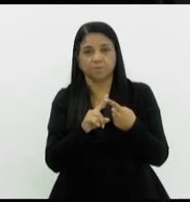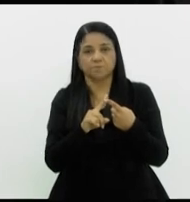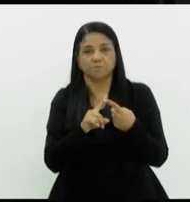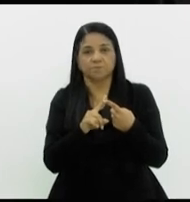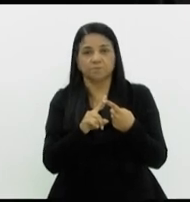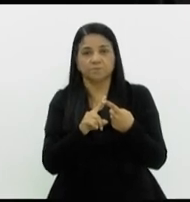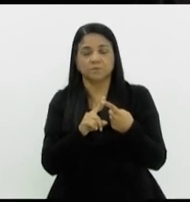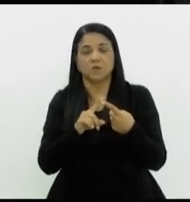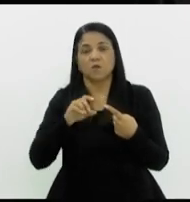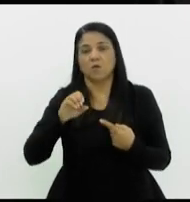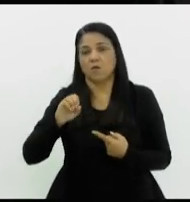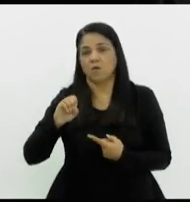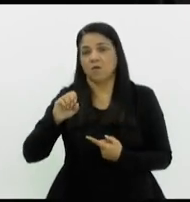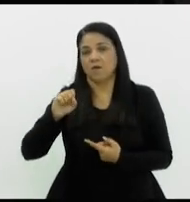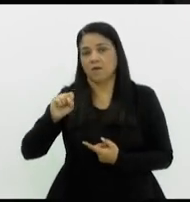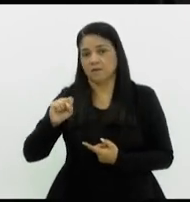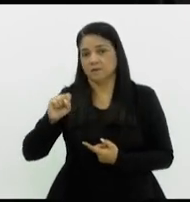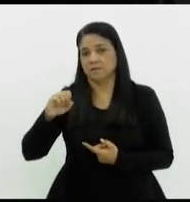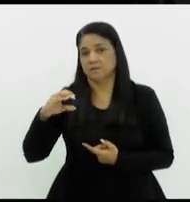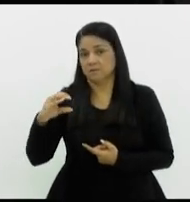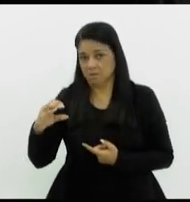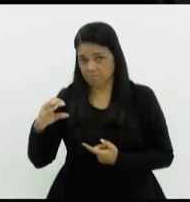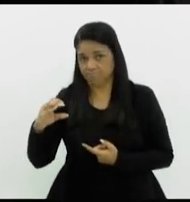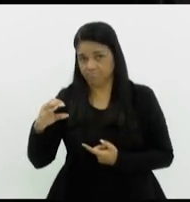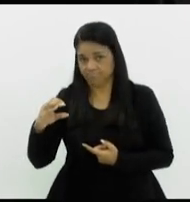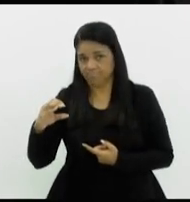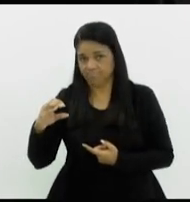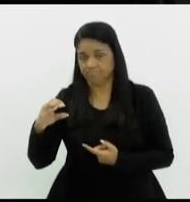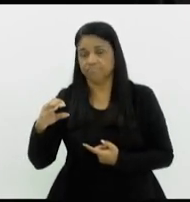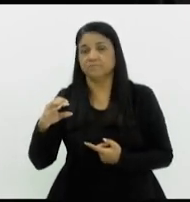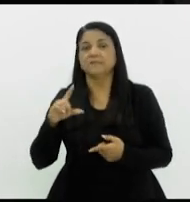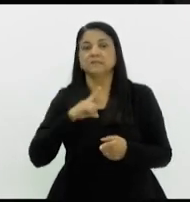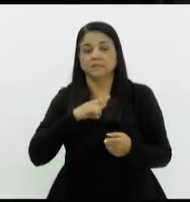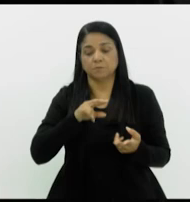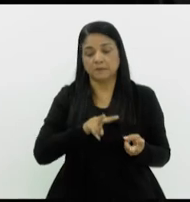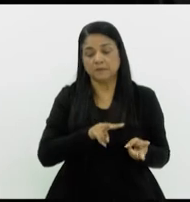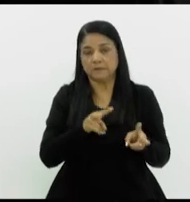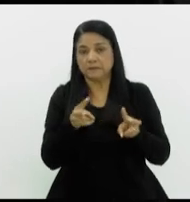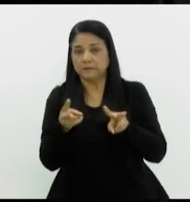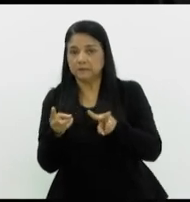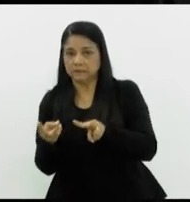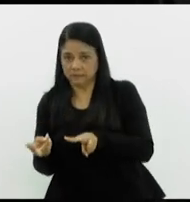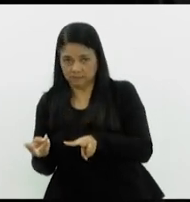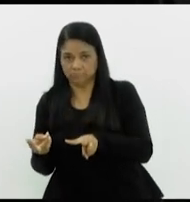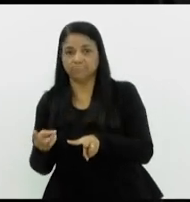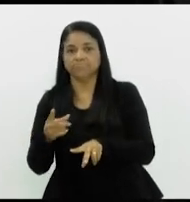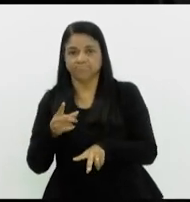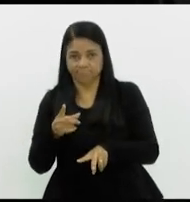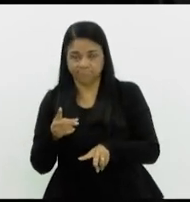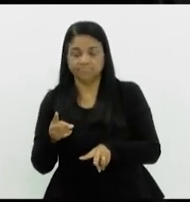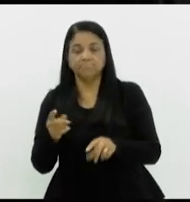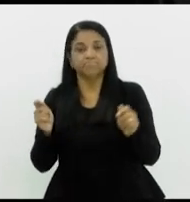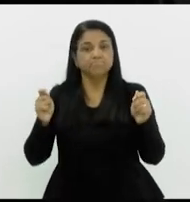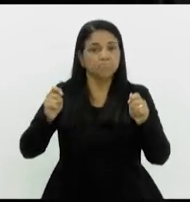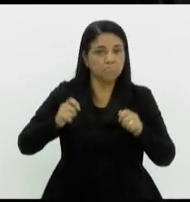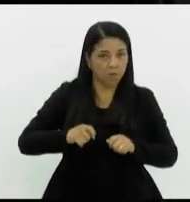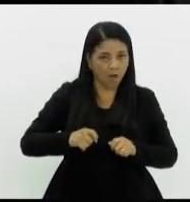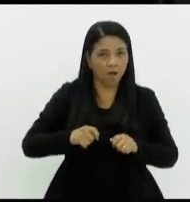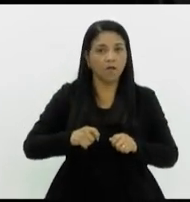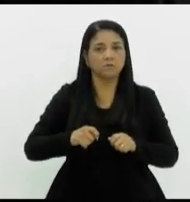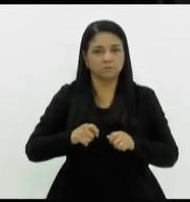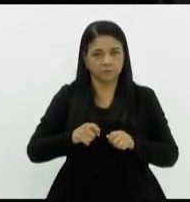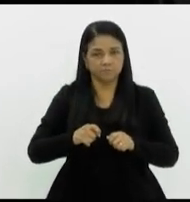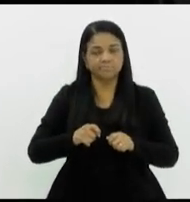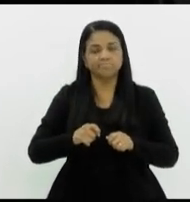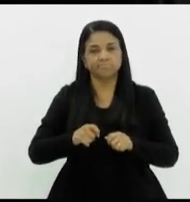as OSCs. Nós teremos as transferências que poderão ser realizadas